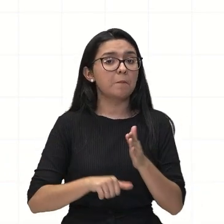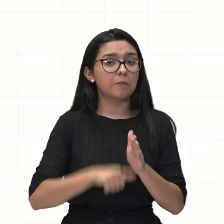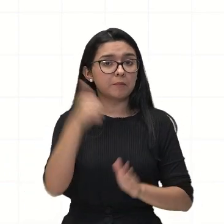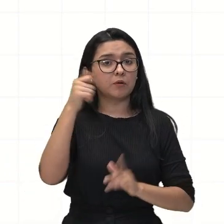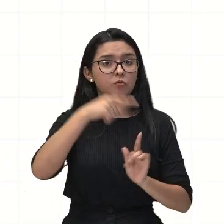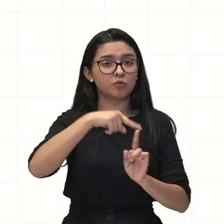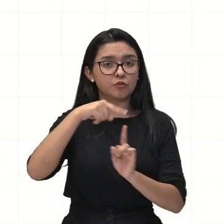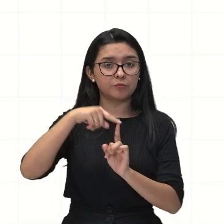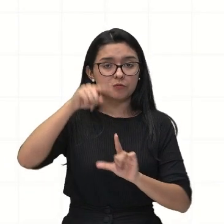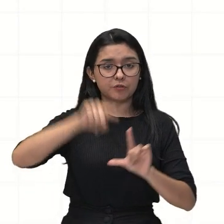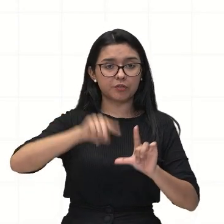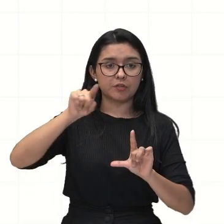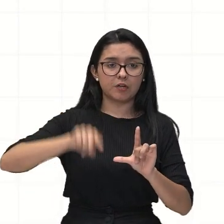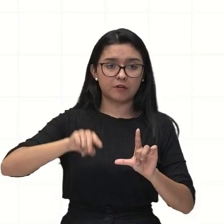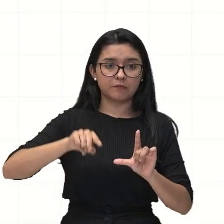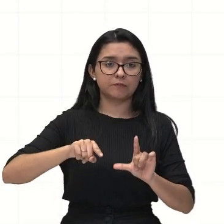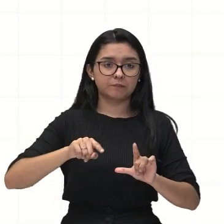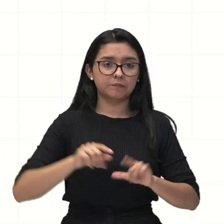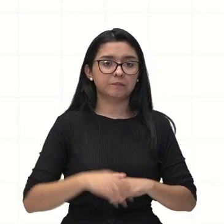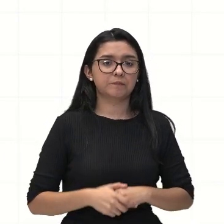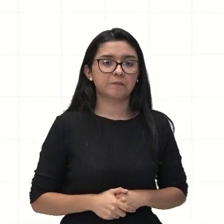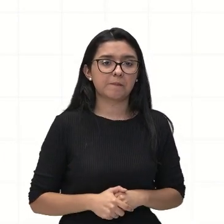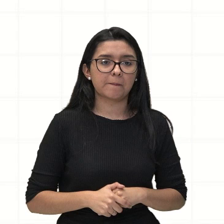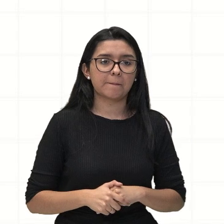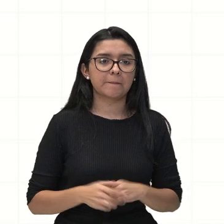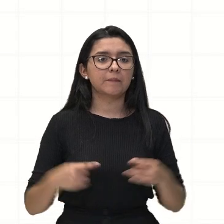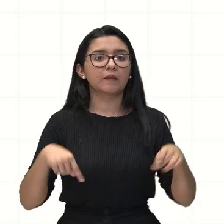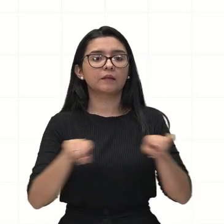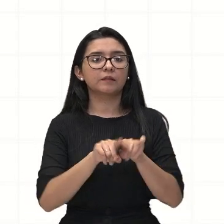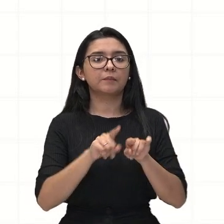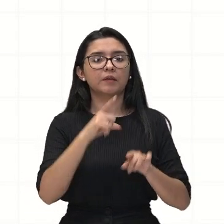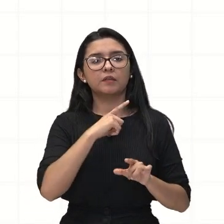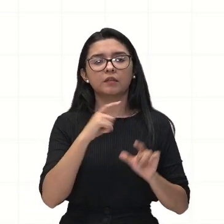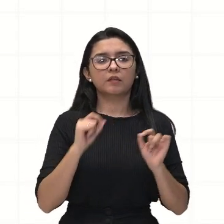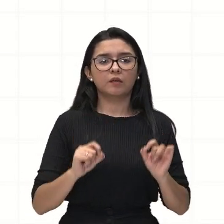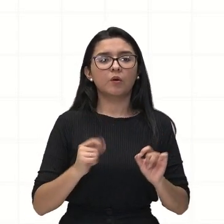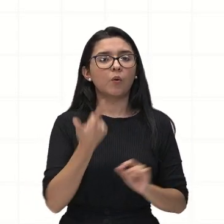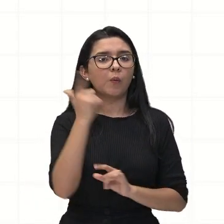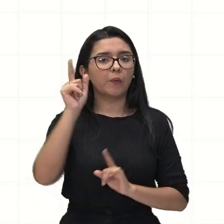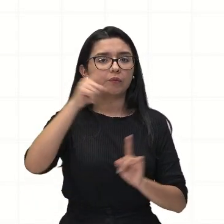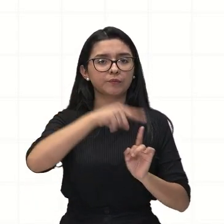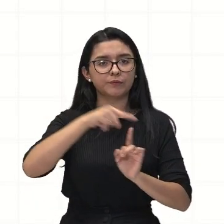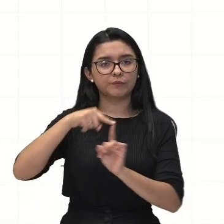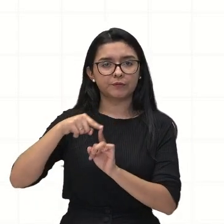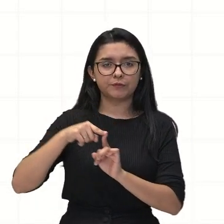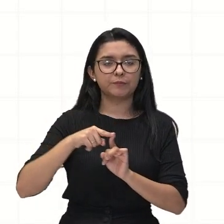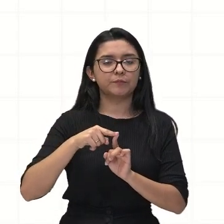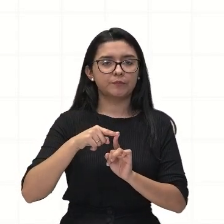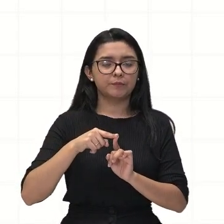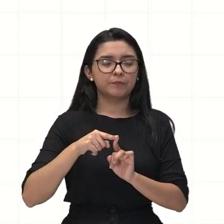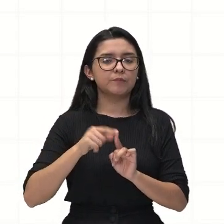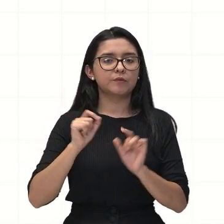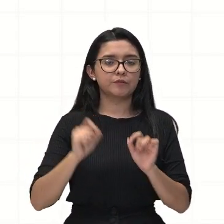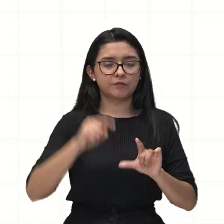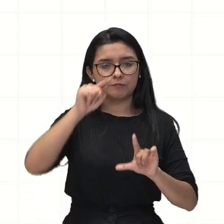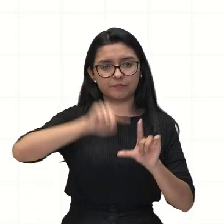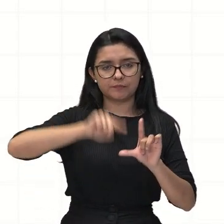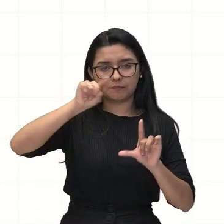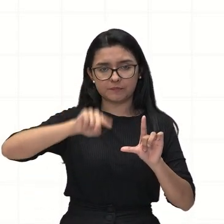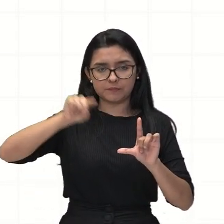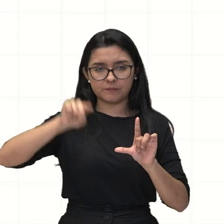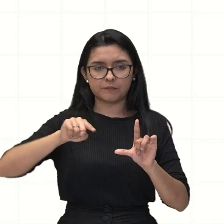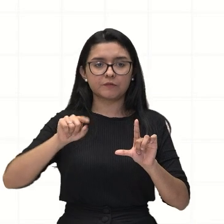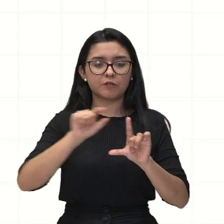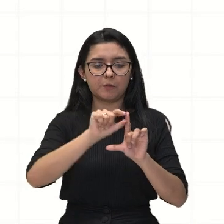aqui, que é o nosso gráfico de colunas. E temos aqui também outro tipo de gráfico que também é muito utilizado, que é o nosso gráfico